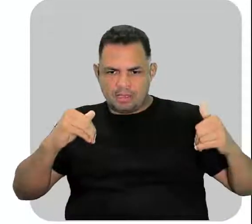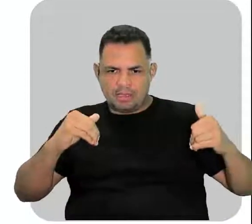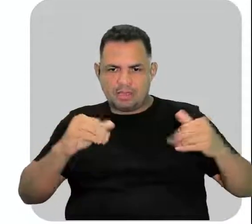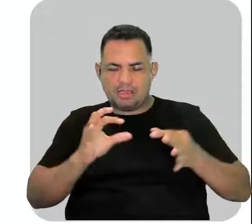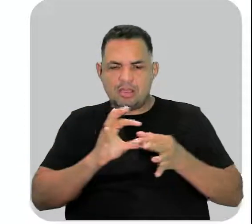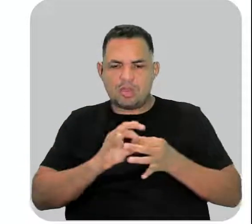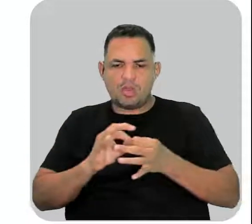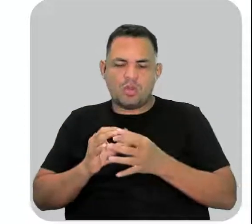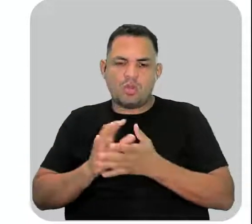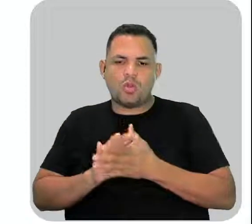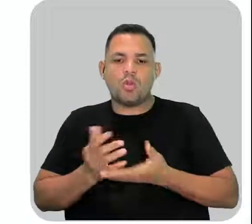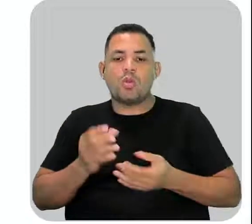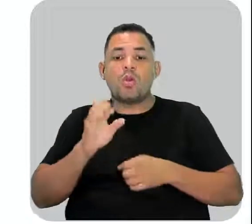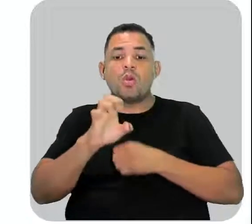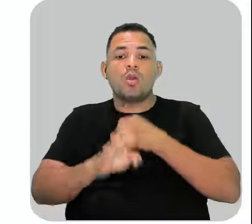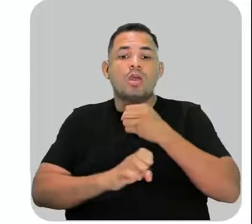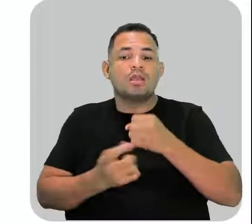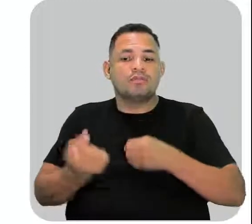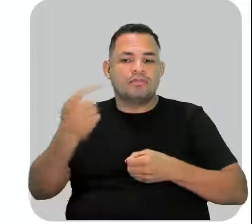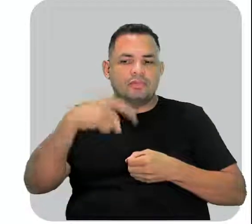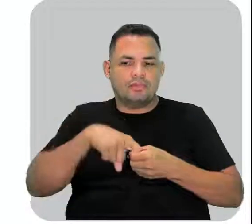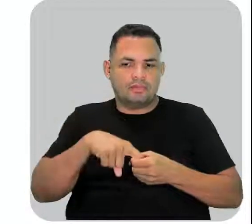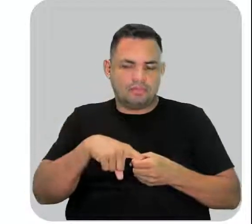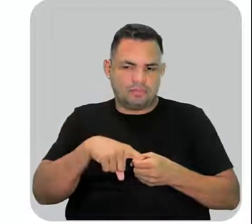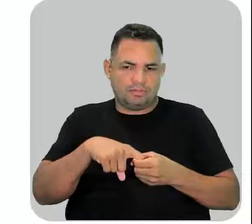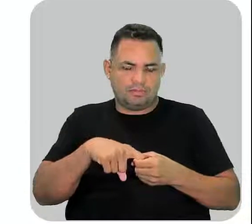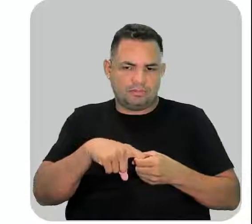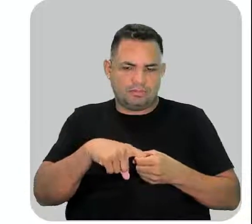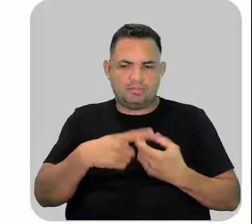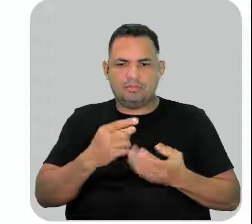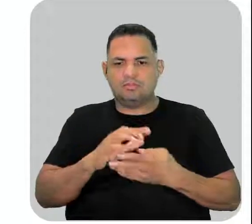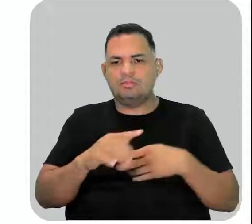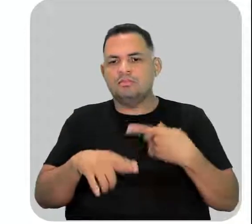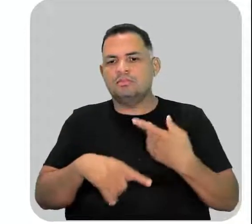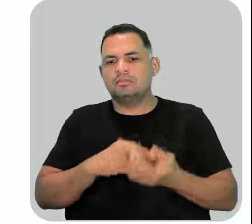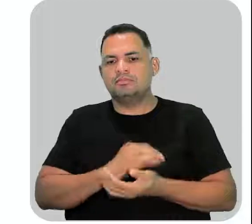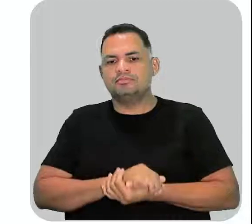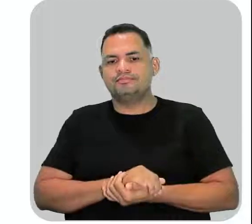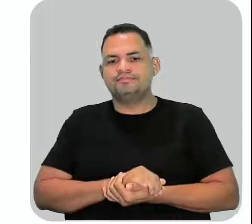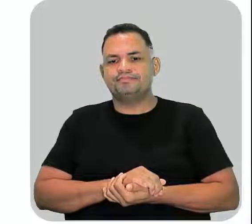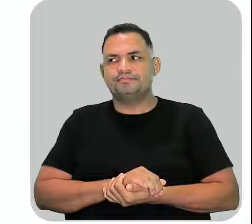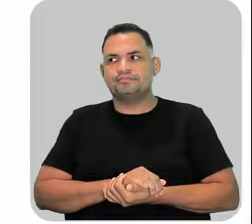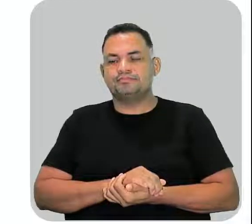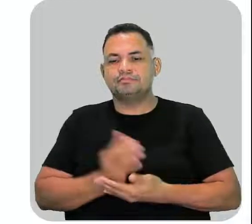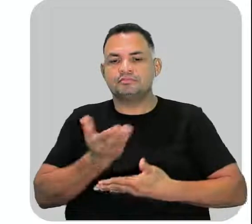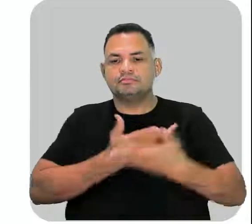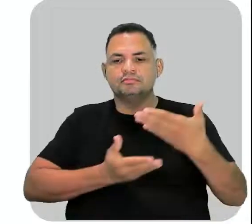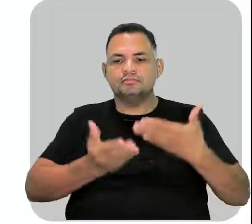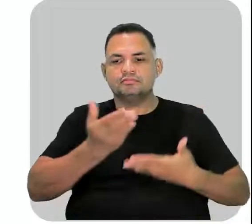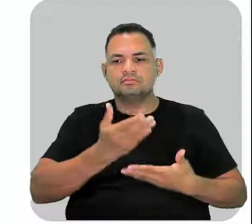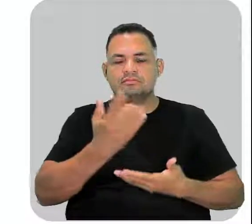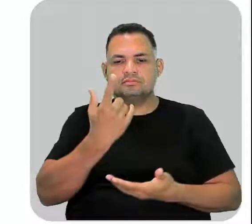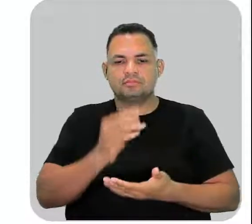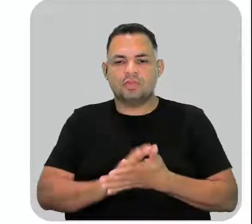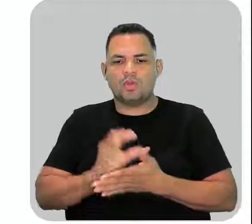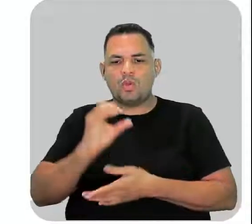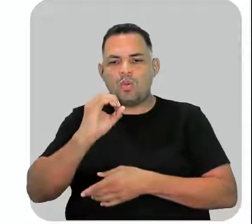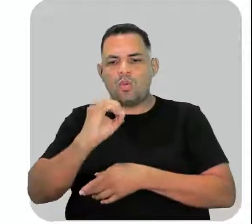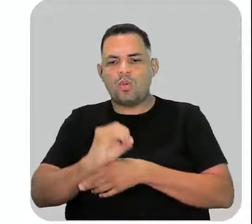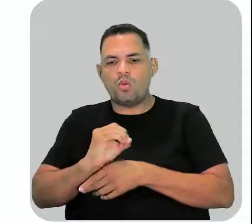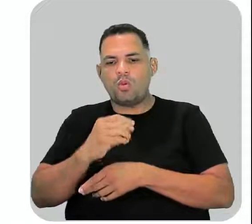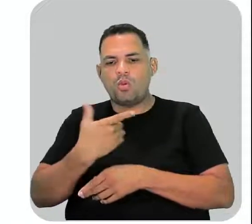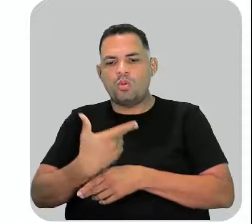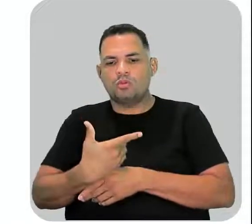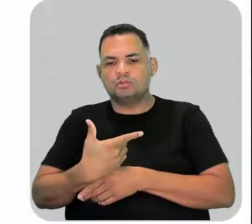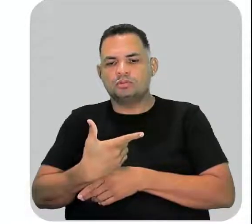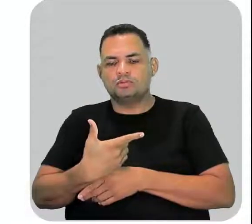os elétrons voltam para os seus carbonos e o elétron desse carbono aqui, ó, vai interagir com o oxigênio formando uma